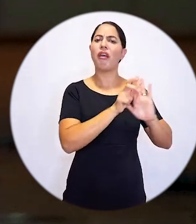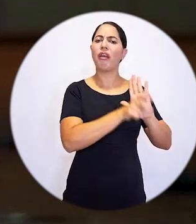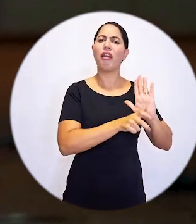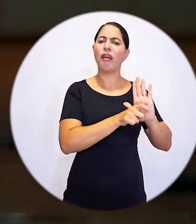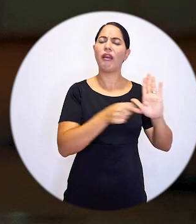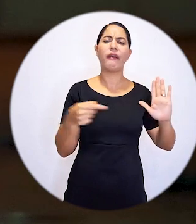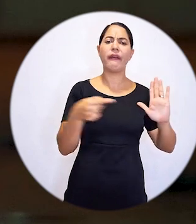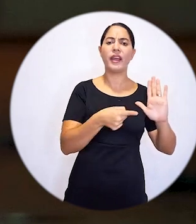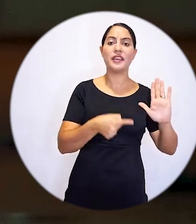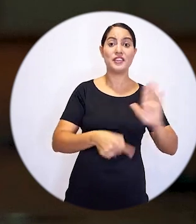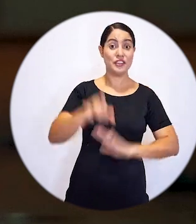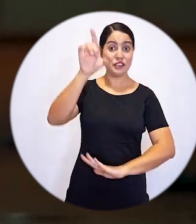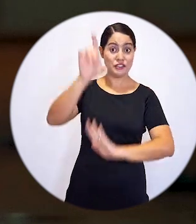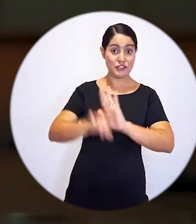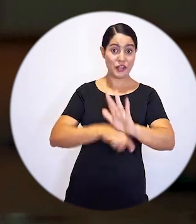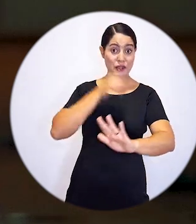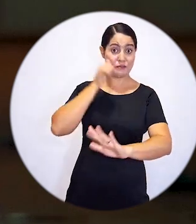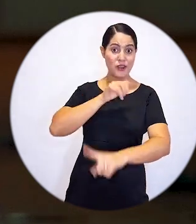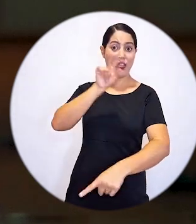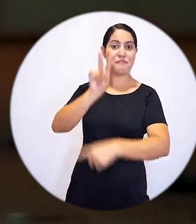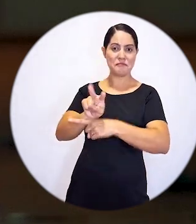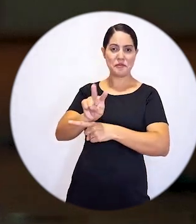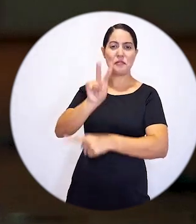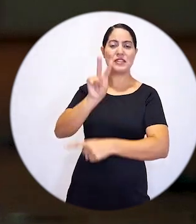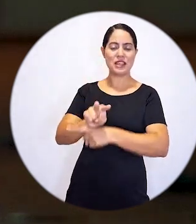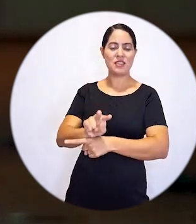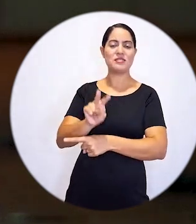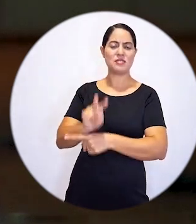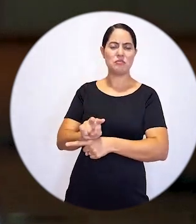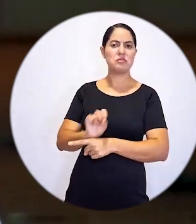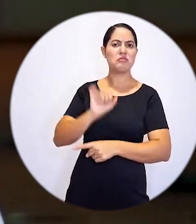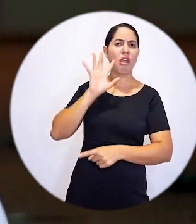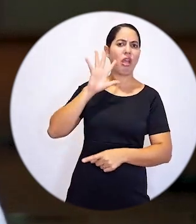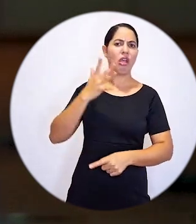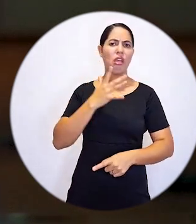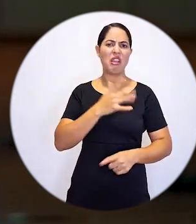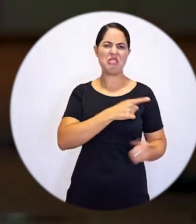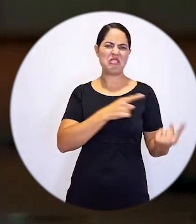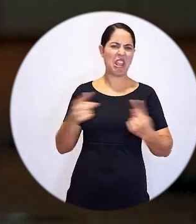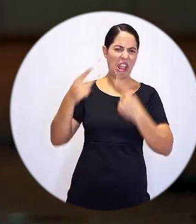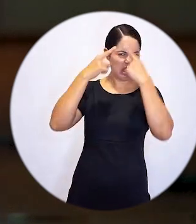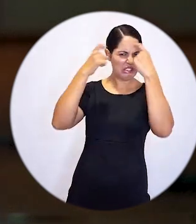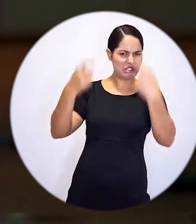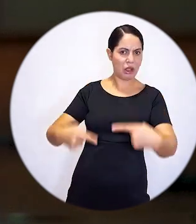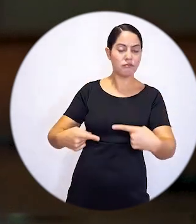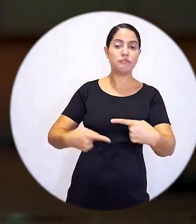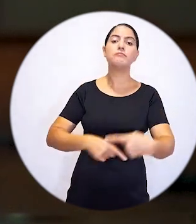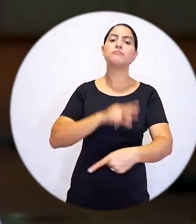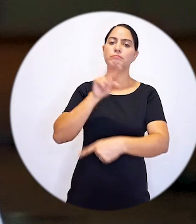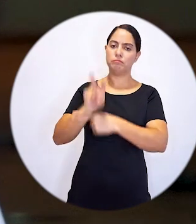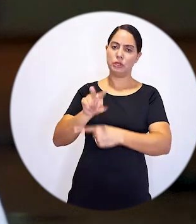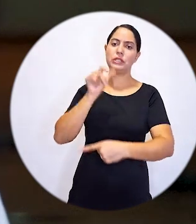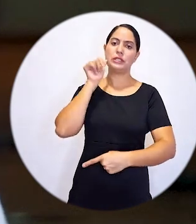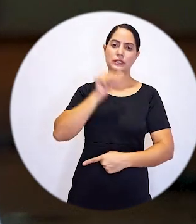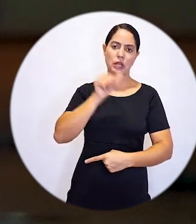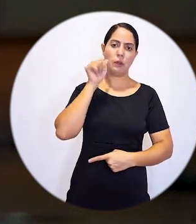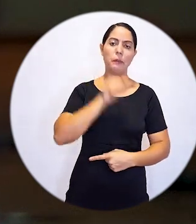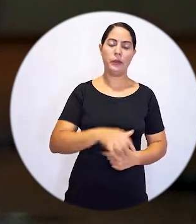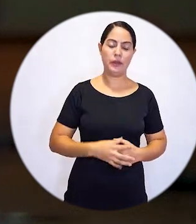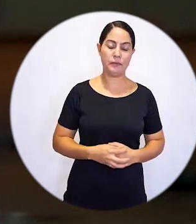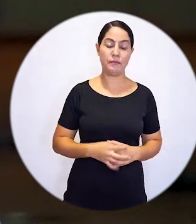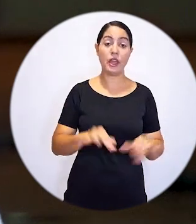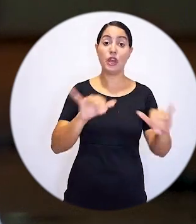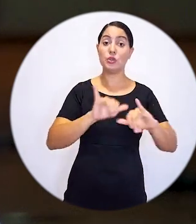para proteger as mulheres e garantir direitos em situações de violência. Nesta data, a Ordem reafirma o compromisso